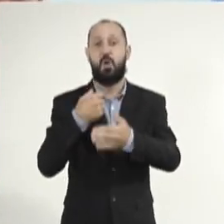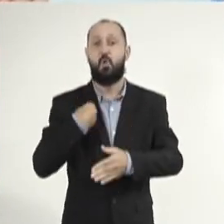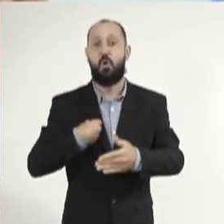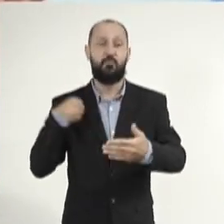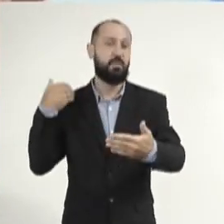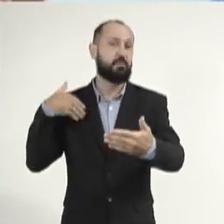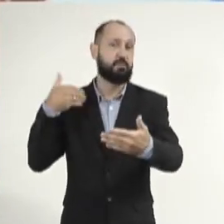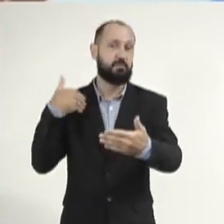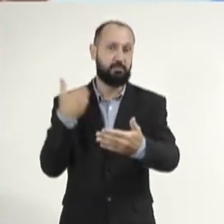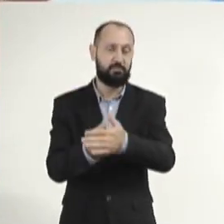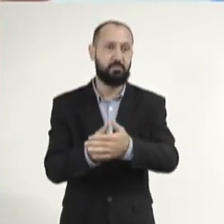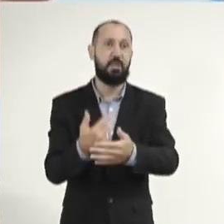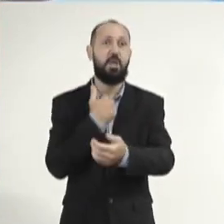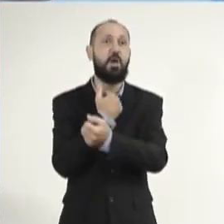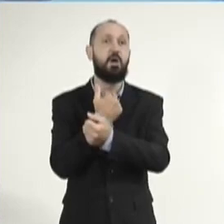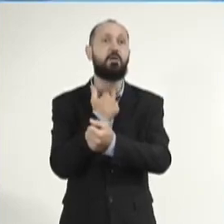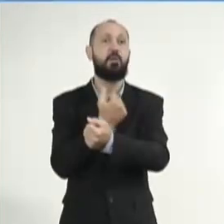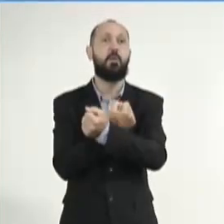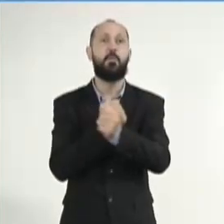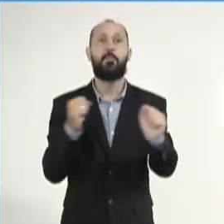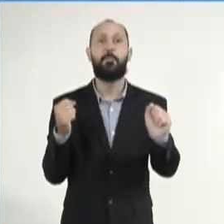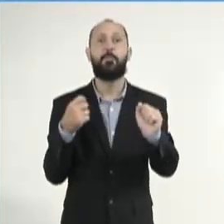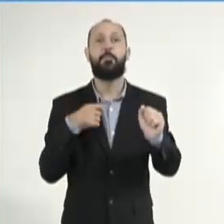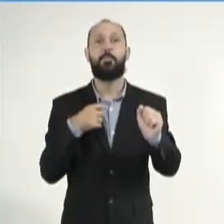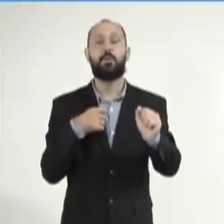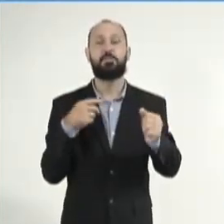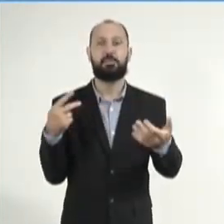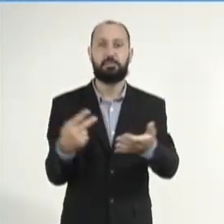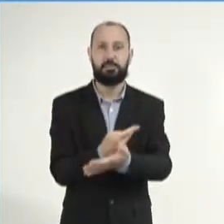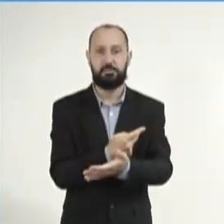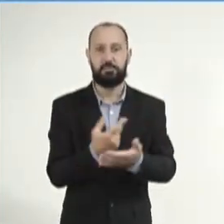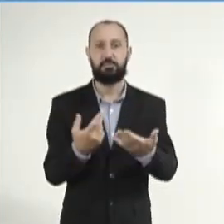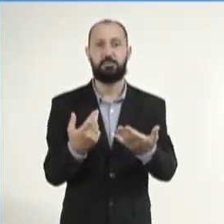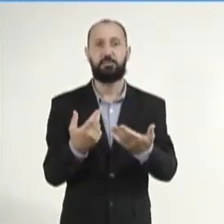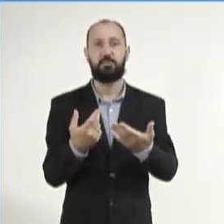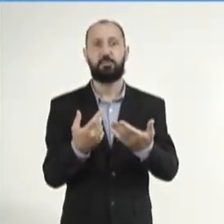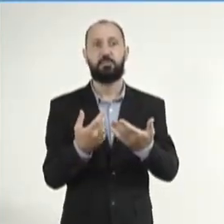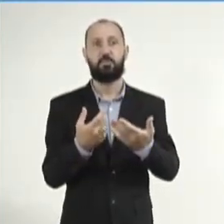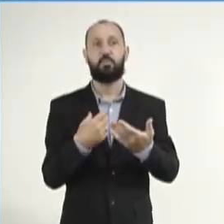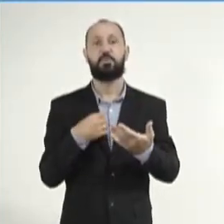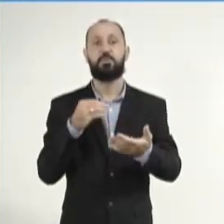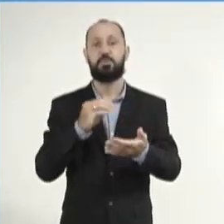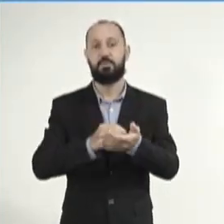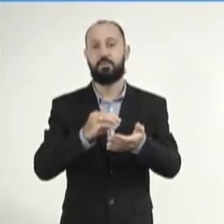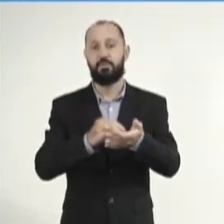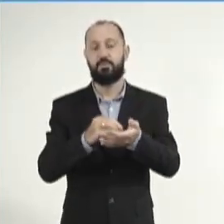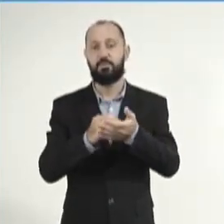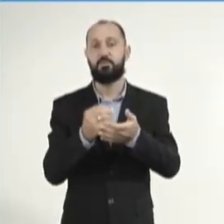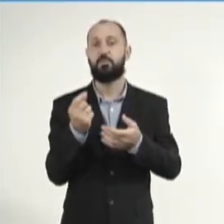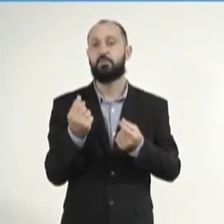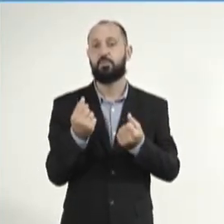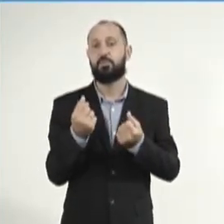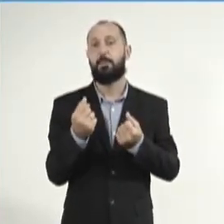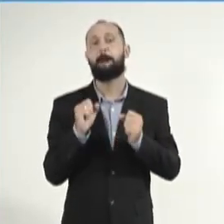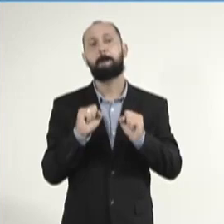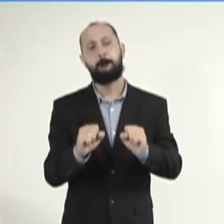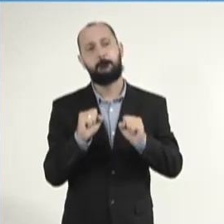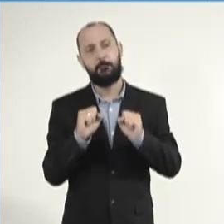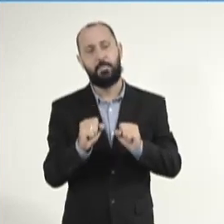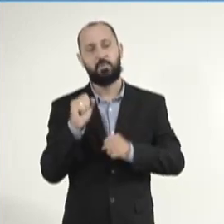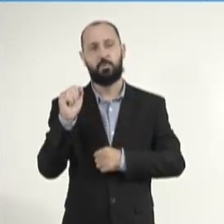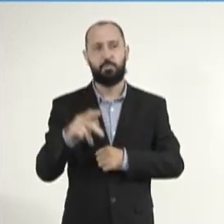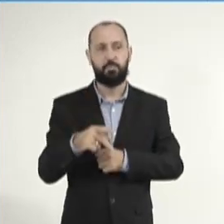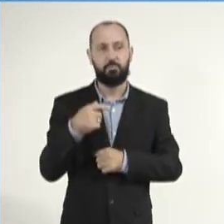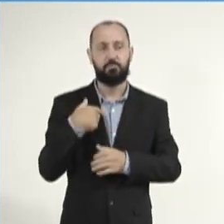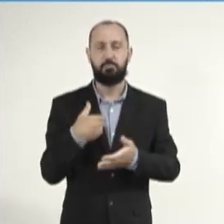vida inteira e não podem sofrer mais essa injustiça com esse desconto nos seus proventos, sejam os aposentados,